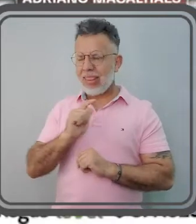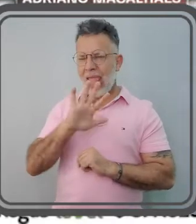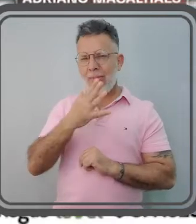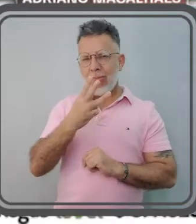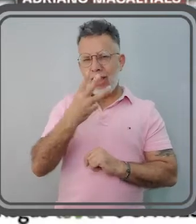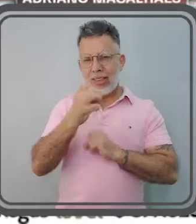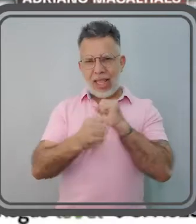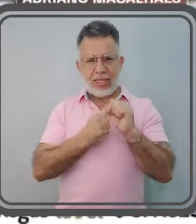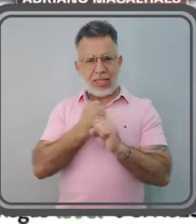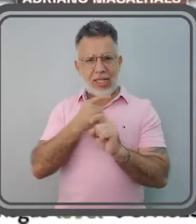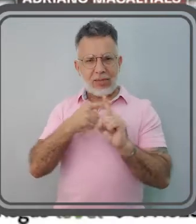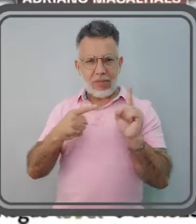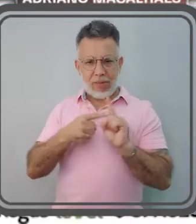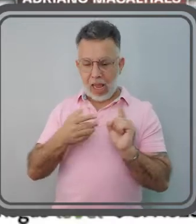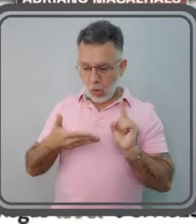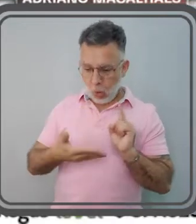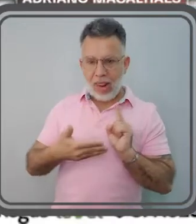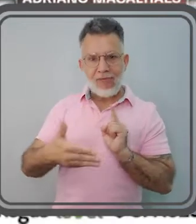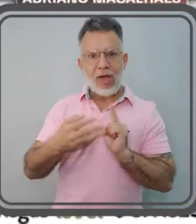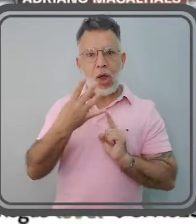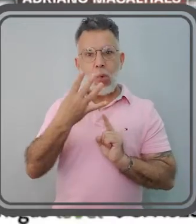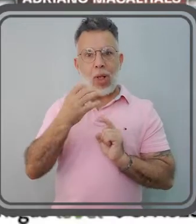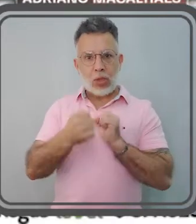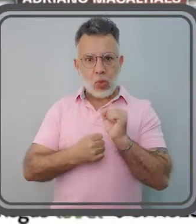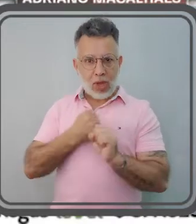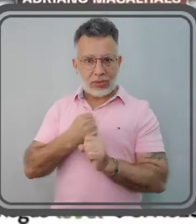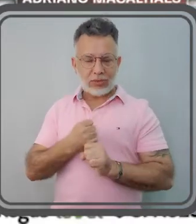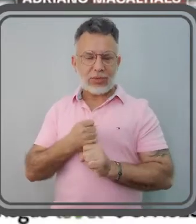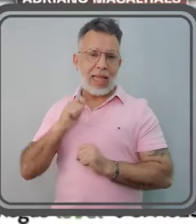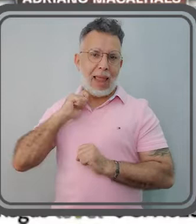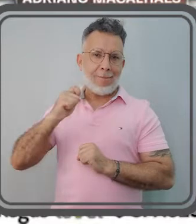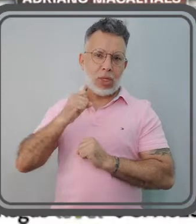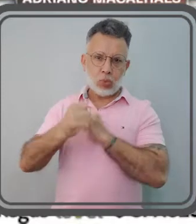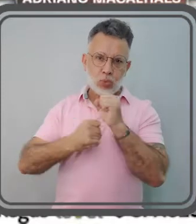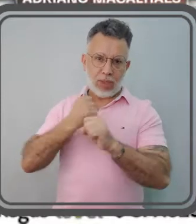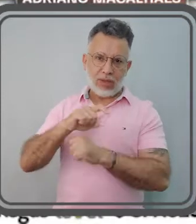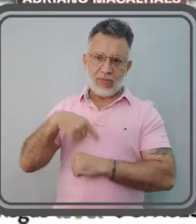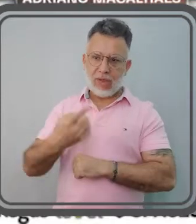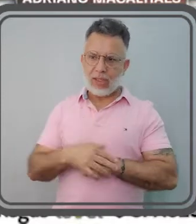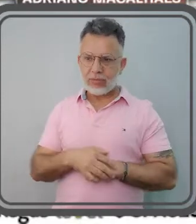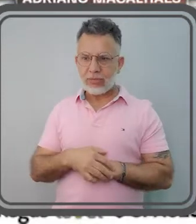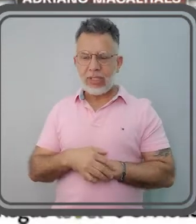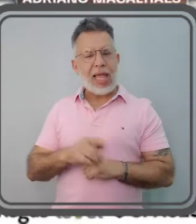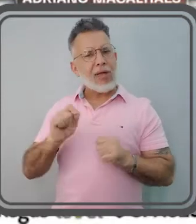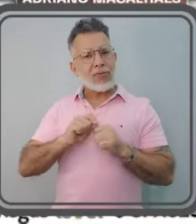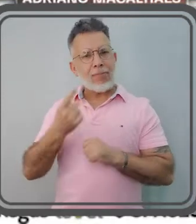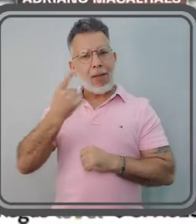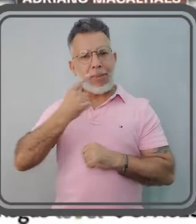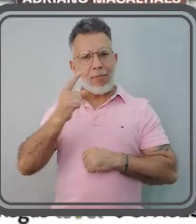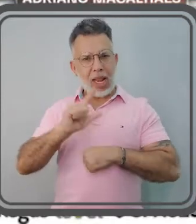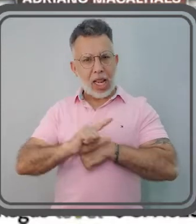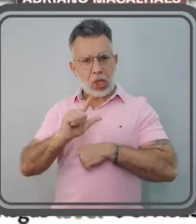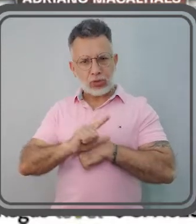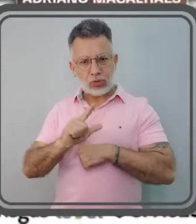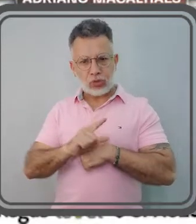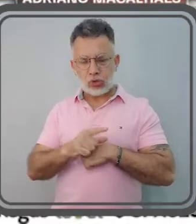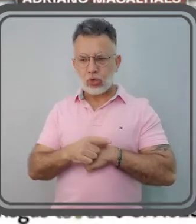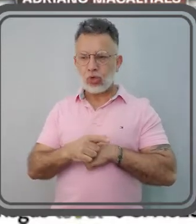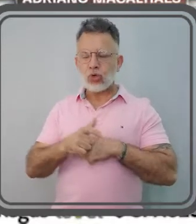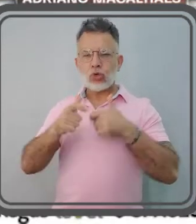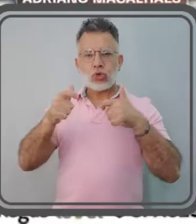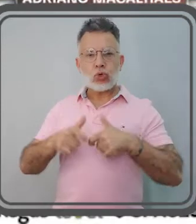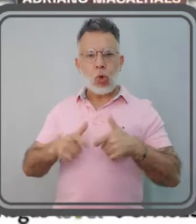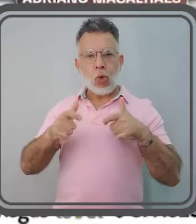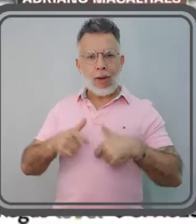e inauguramos a primeira loja no Paraíso, né? No bairro do Paraíso, quem é de São Paulo e quem visita São